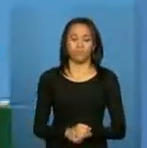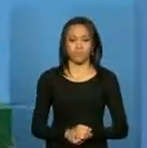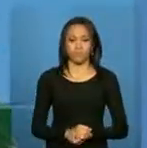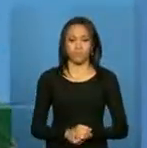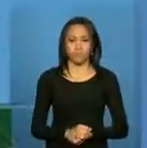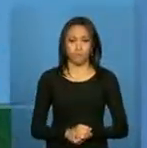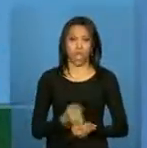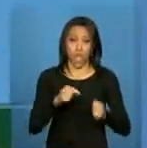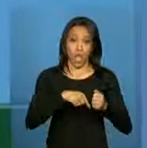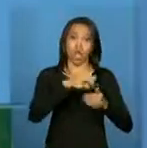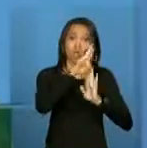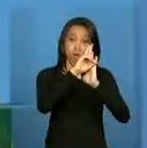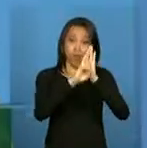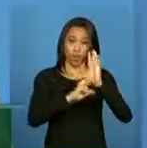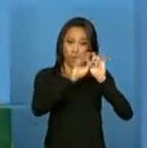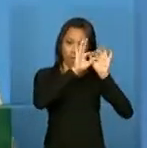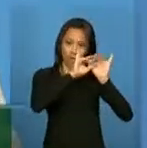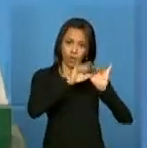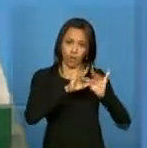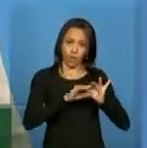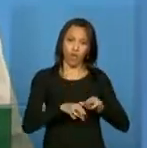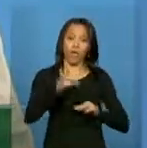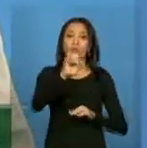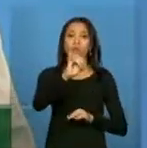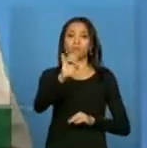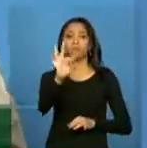No relatório mais recente da OIT,